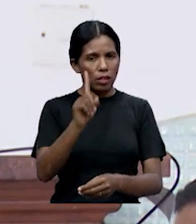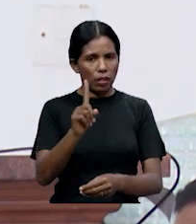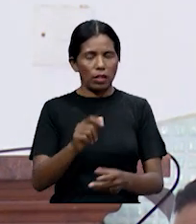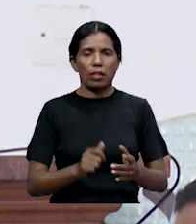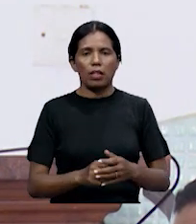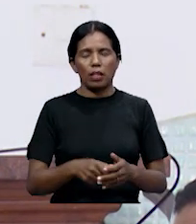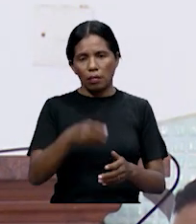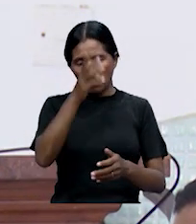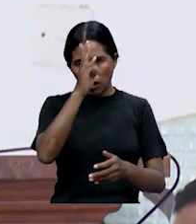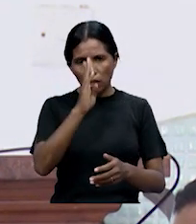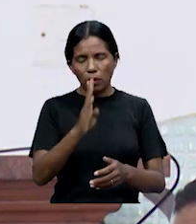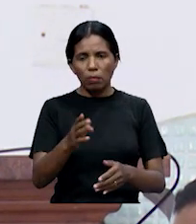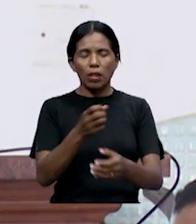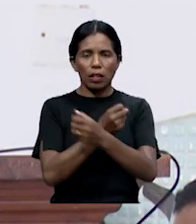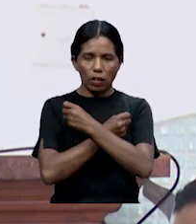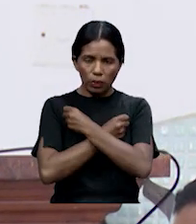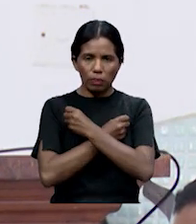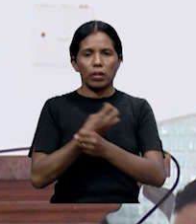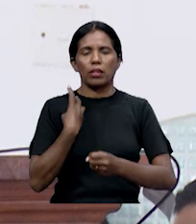Maroma, Hadomi Ita.